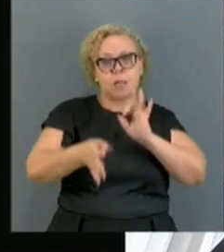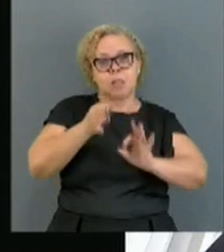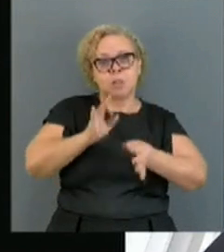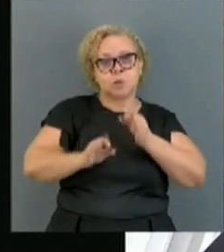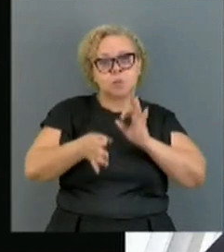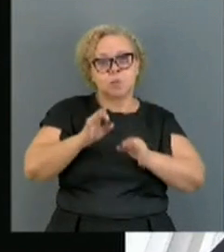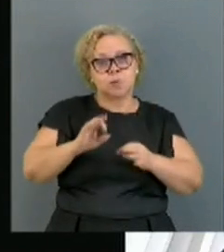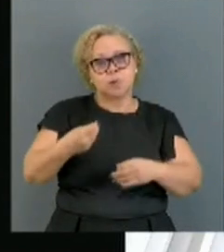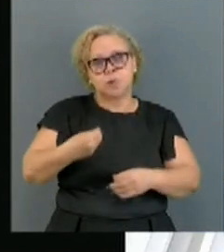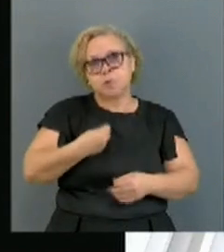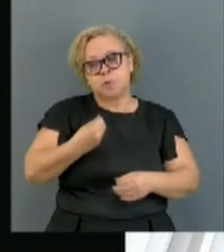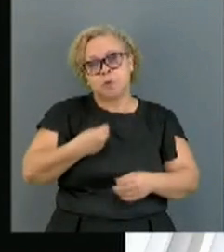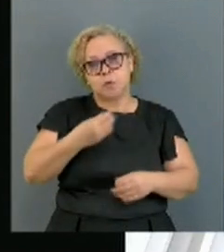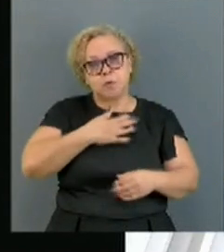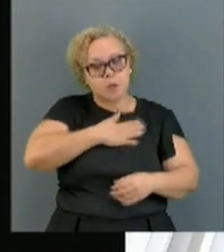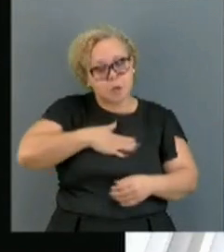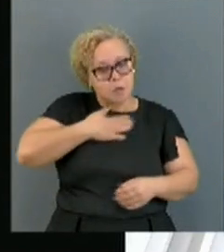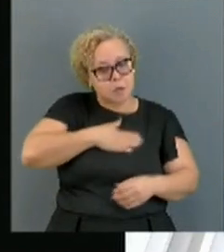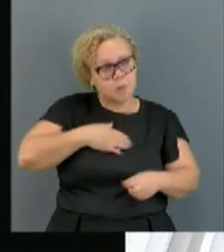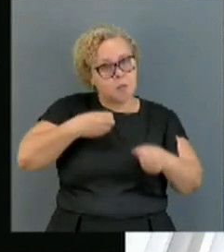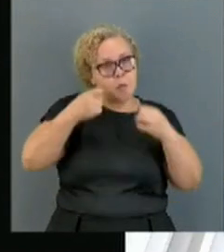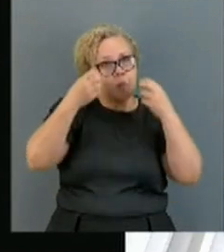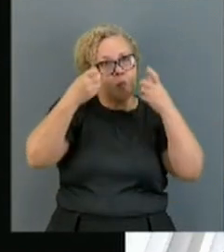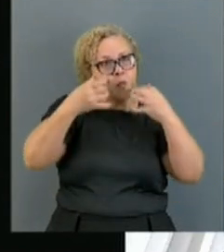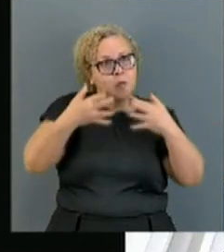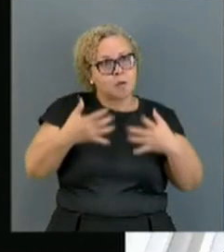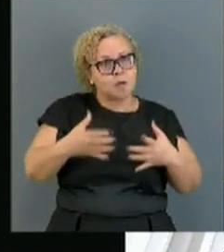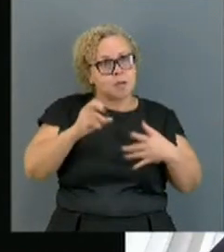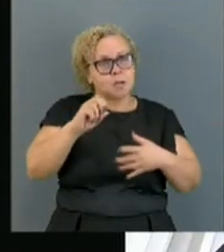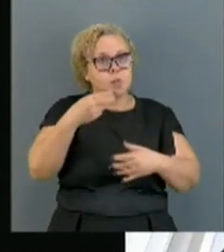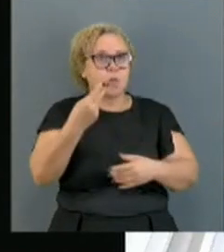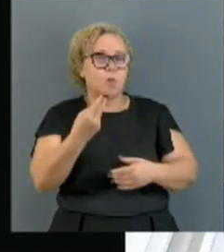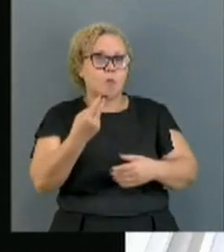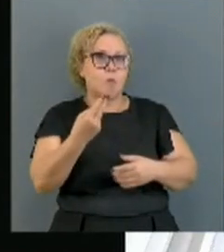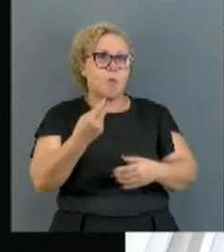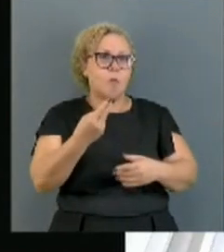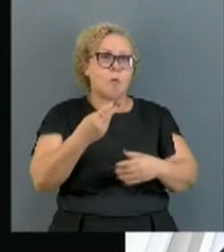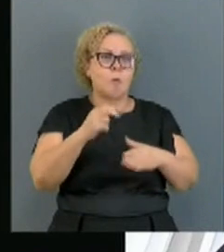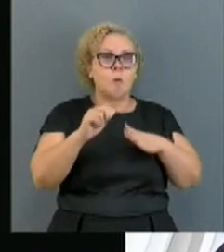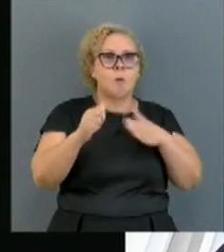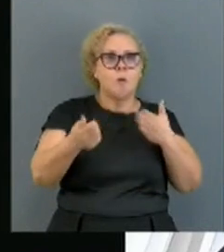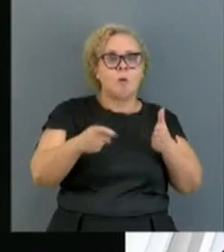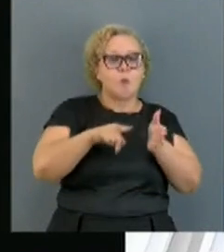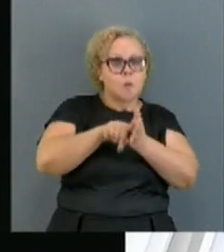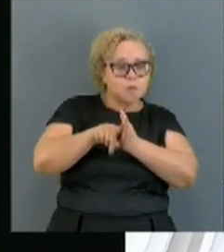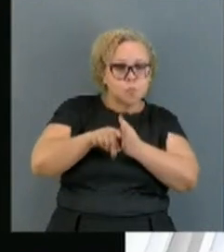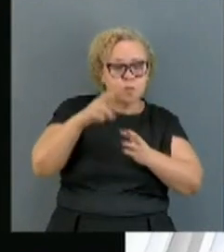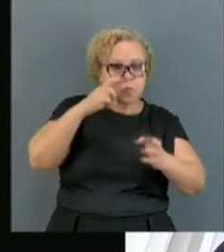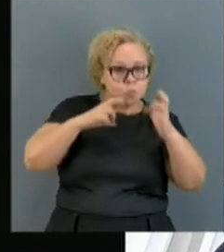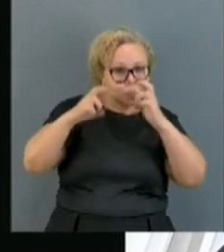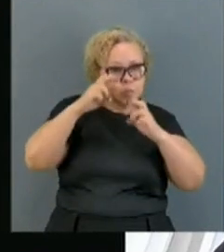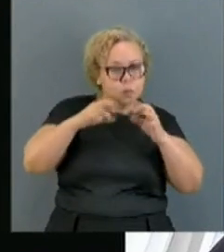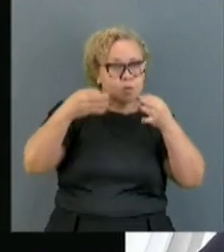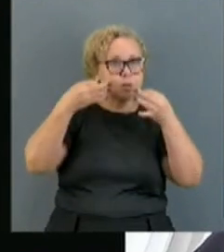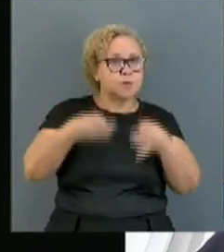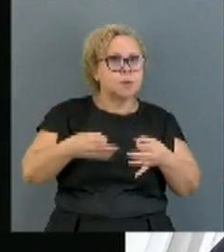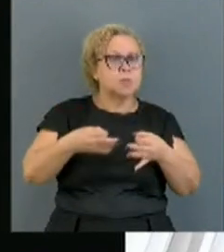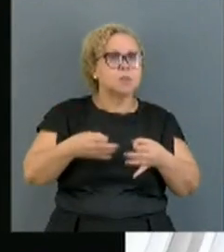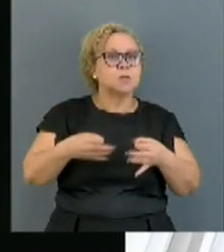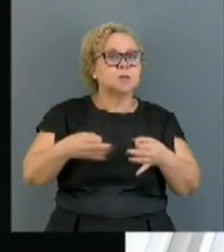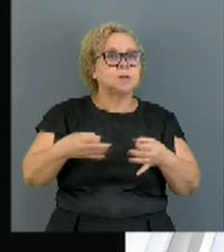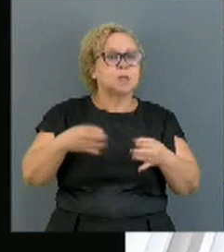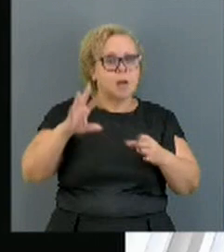estar satisfeito com a explicação, ou a auditoria ser suficiente, ela